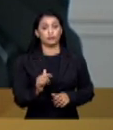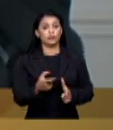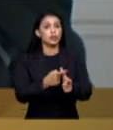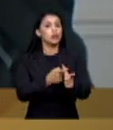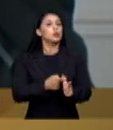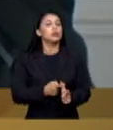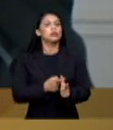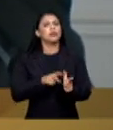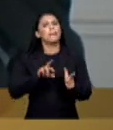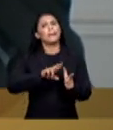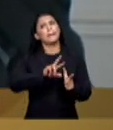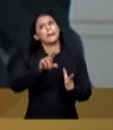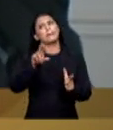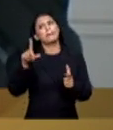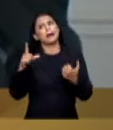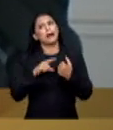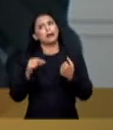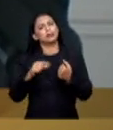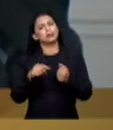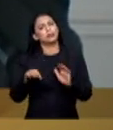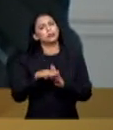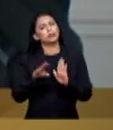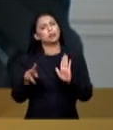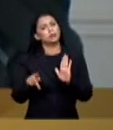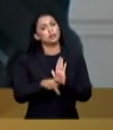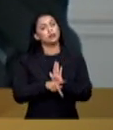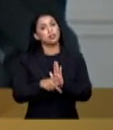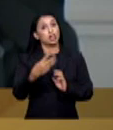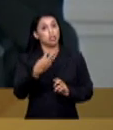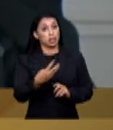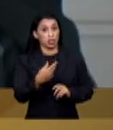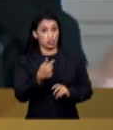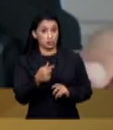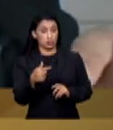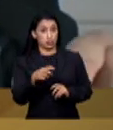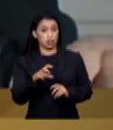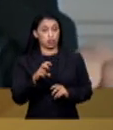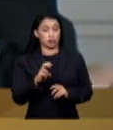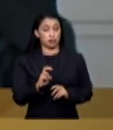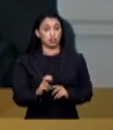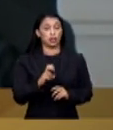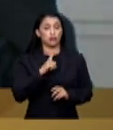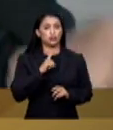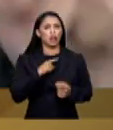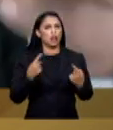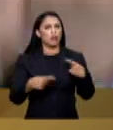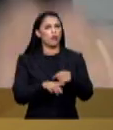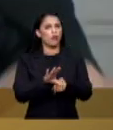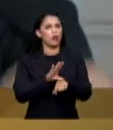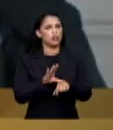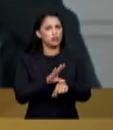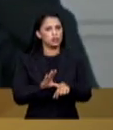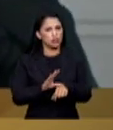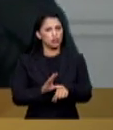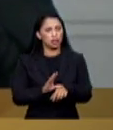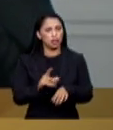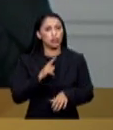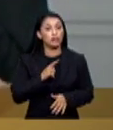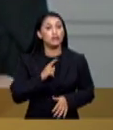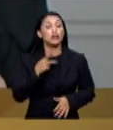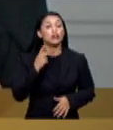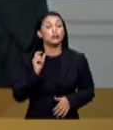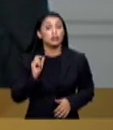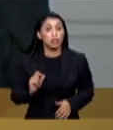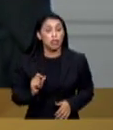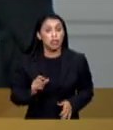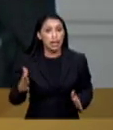suspendeu diversos artigos da medida provisória 375, em face da inconstitucionalidade, exatamente afirmando